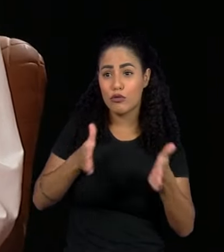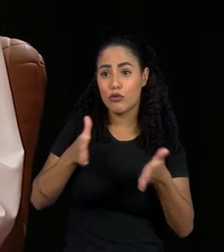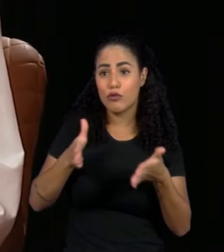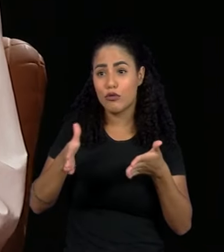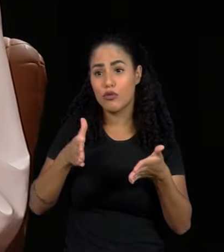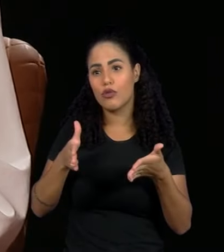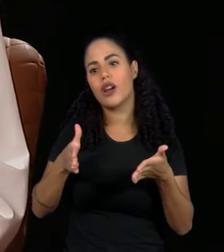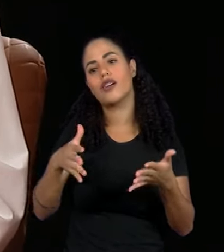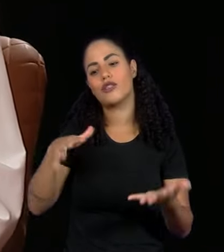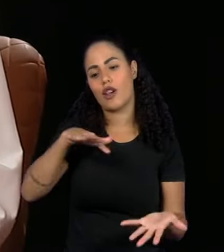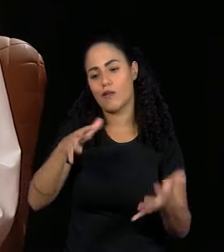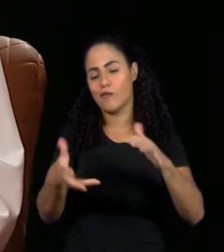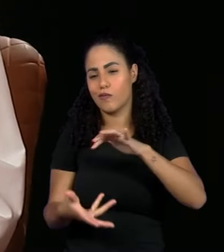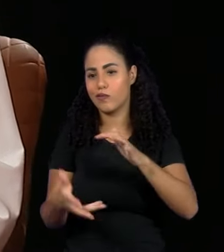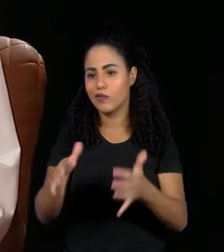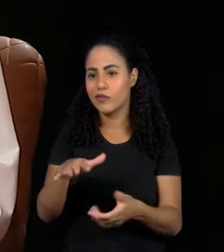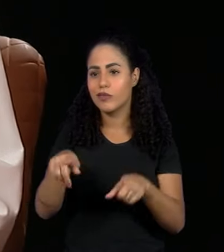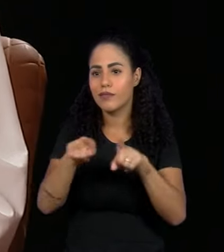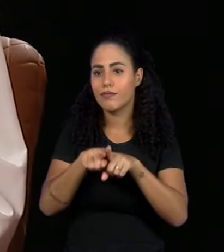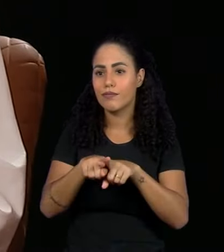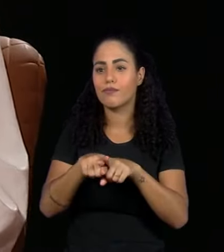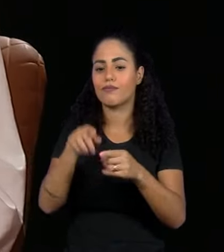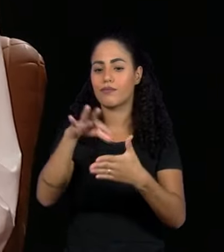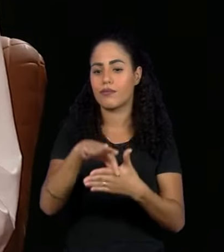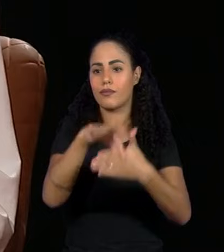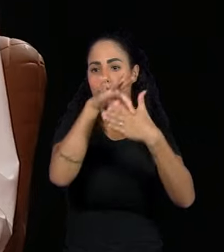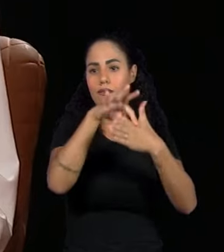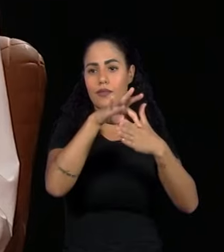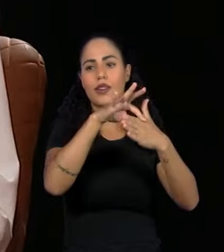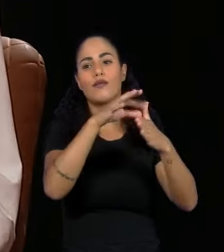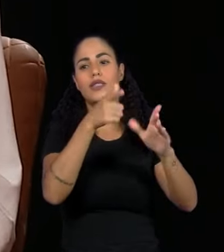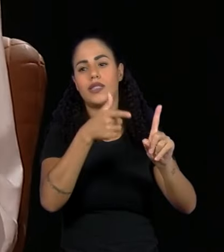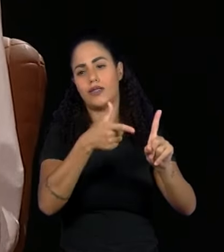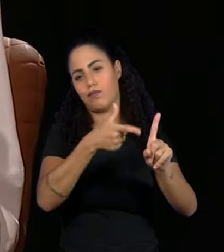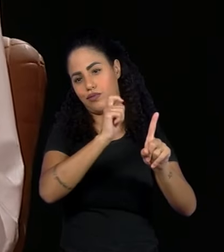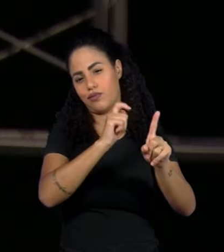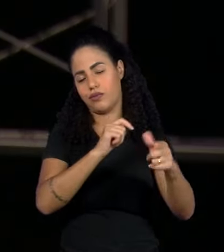foi assassinado, o líder,